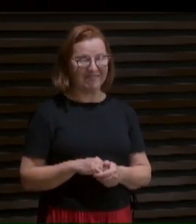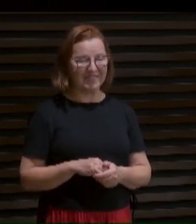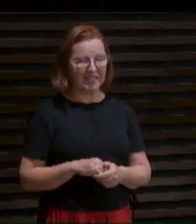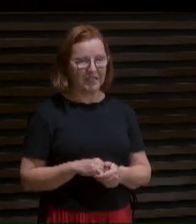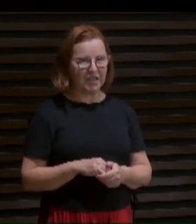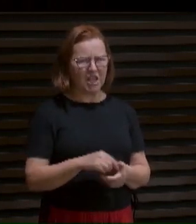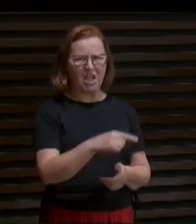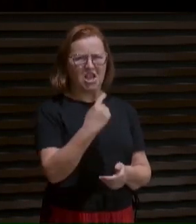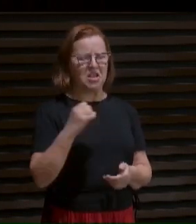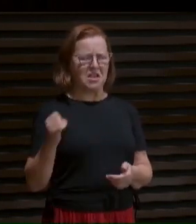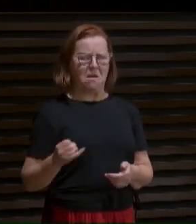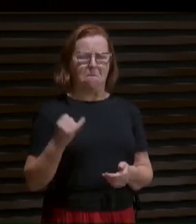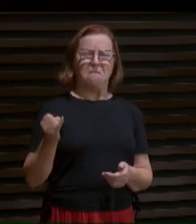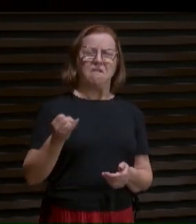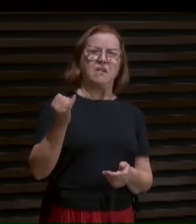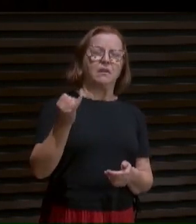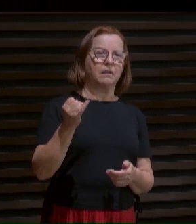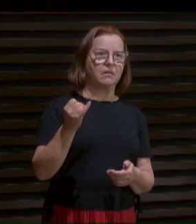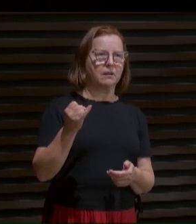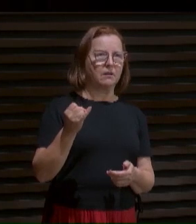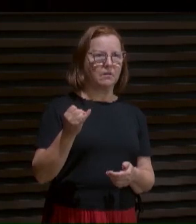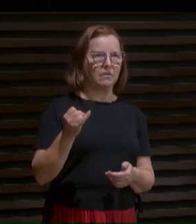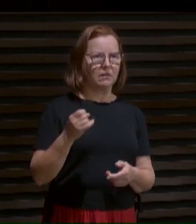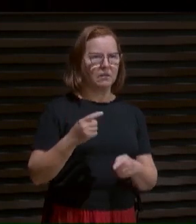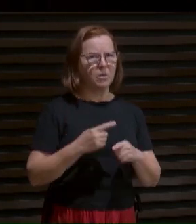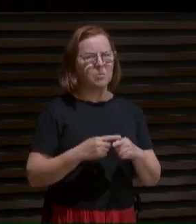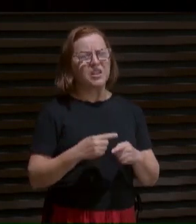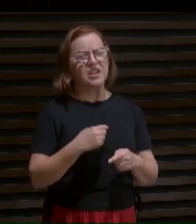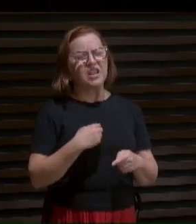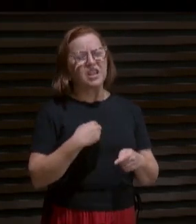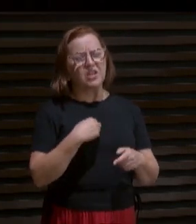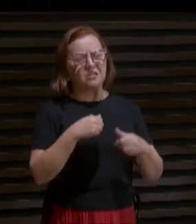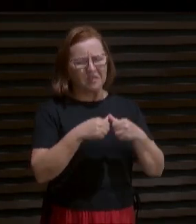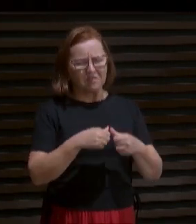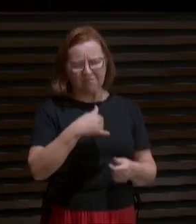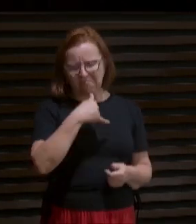somos importantes, por que eu fico decepcionado? Porque eu tenho ilusões.